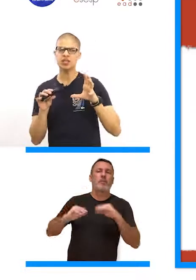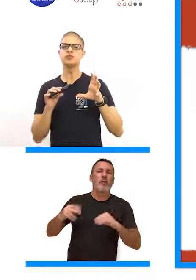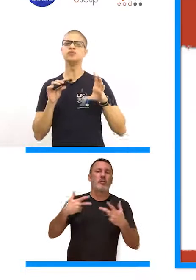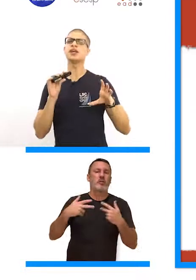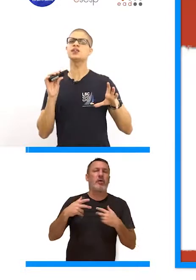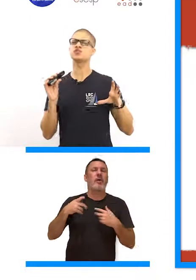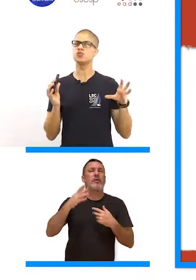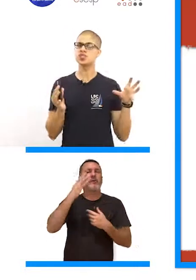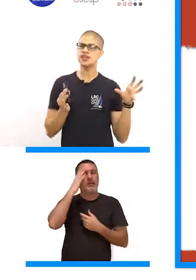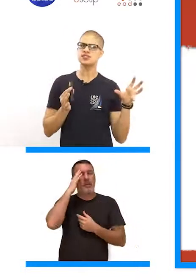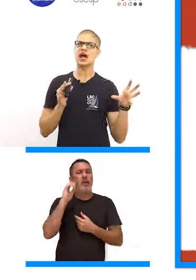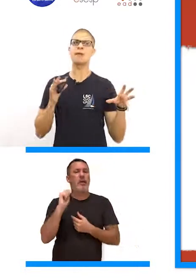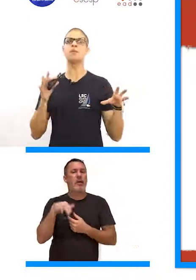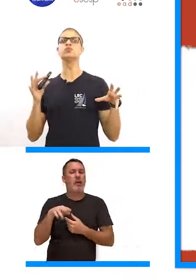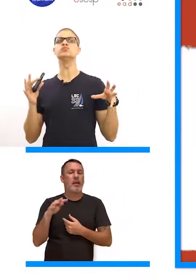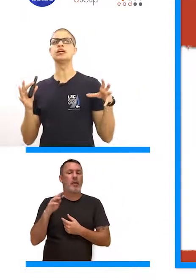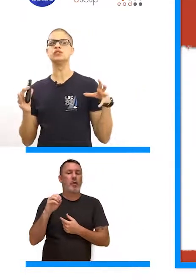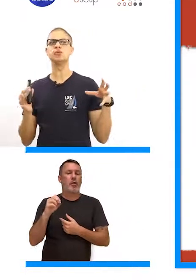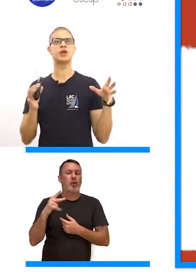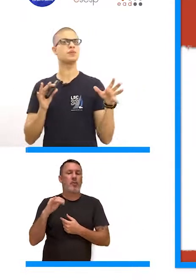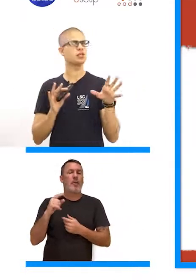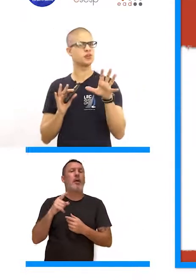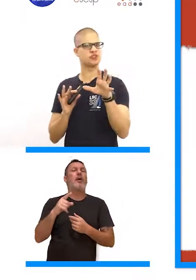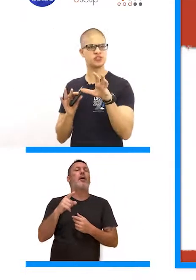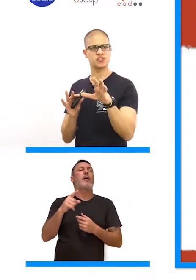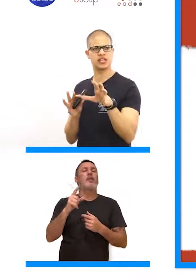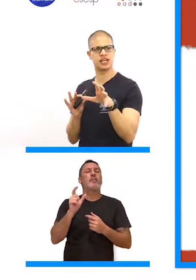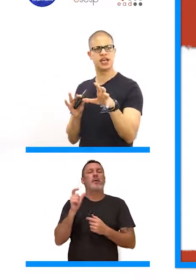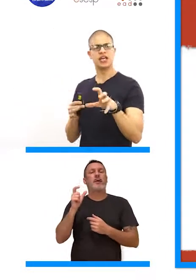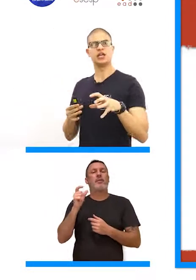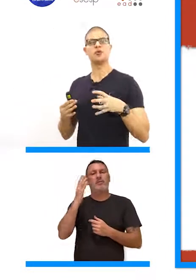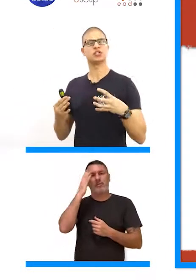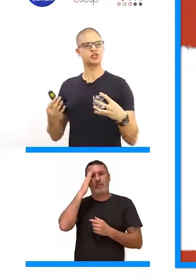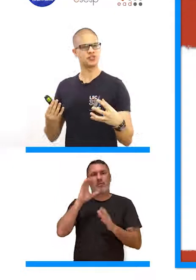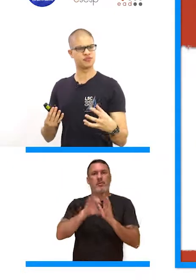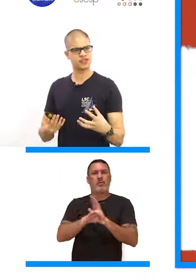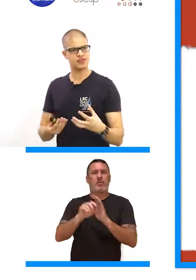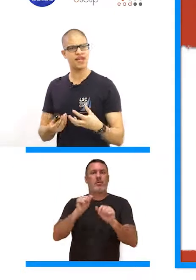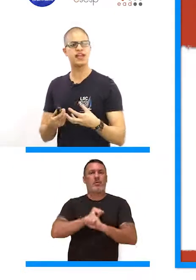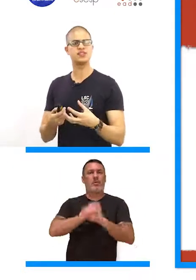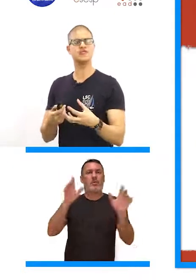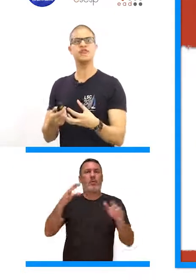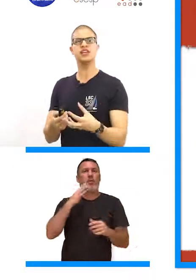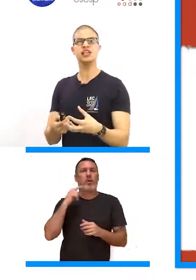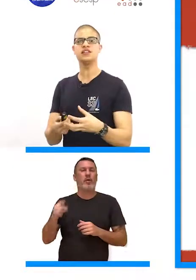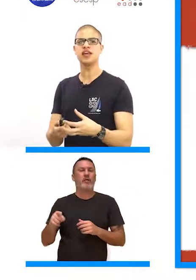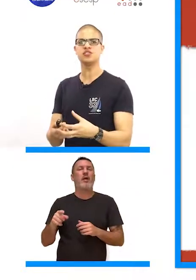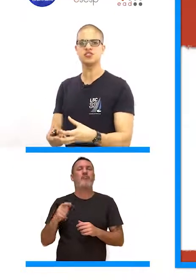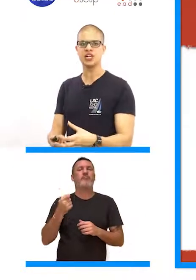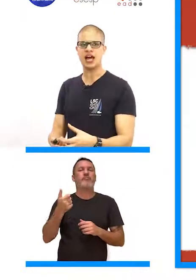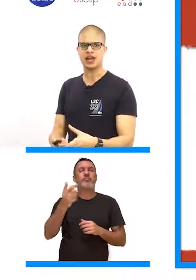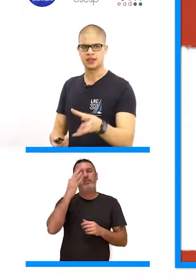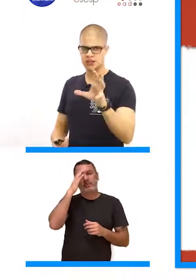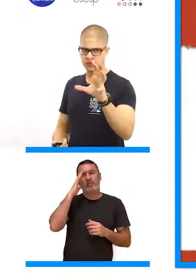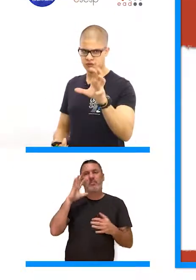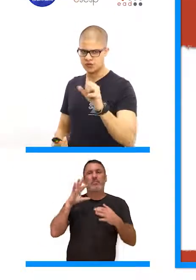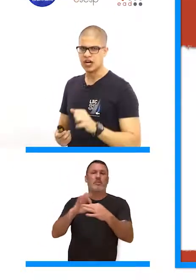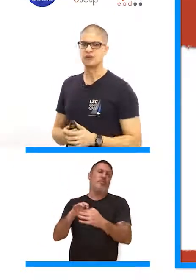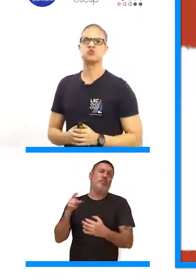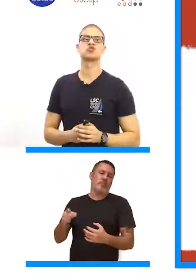Olha o que o texto já está apontando para mim e para você. Importante que você tenha esse feeling desde